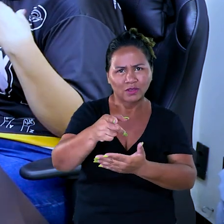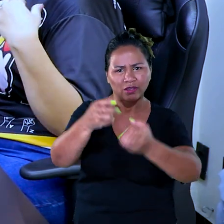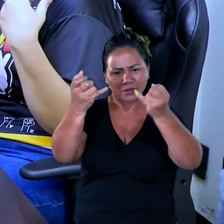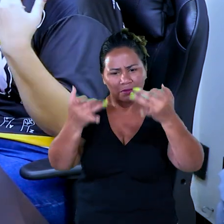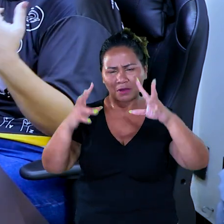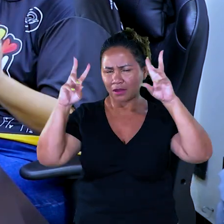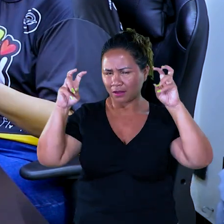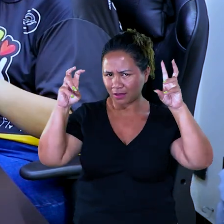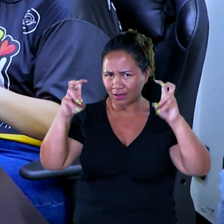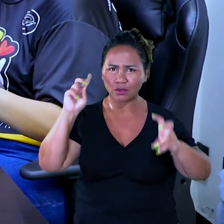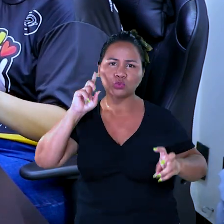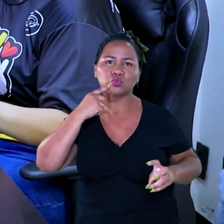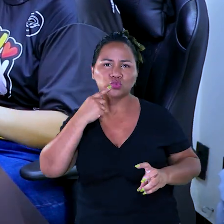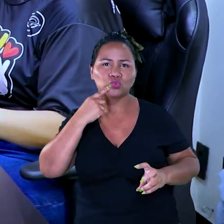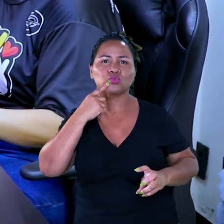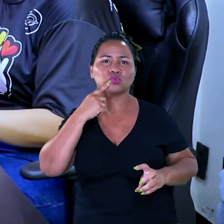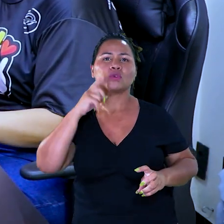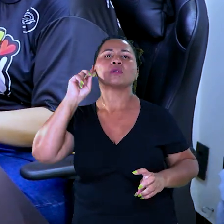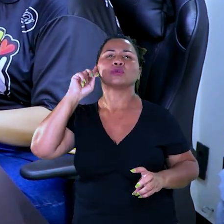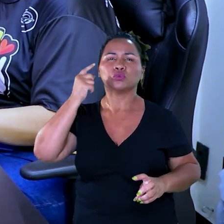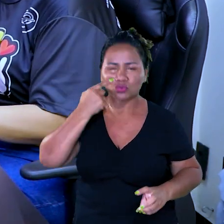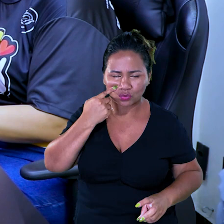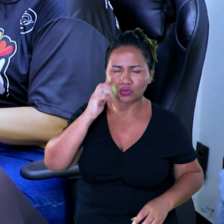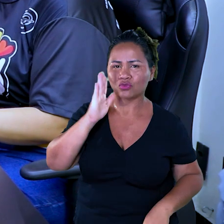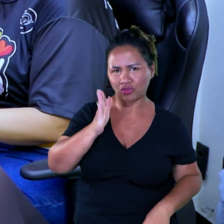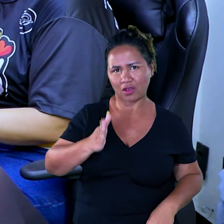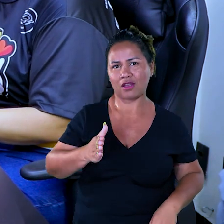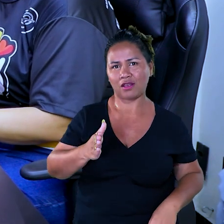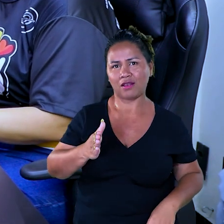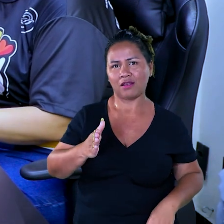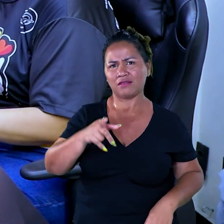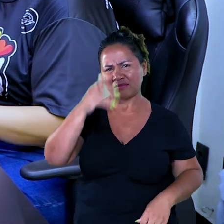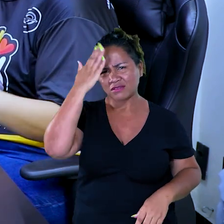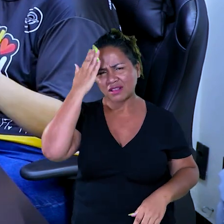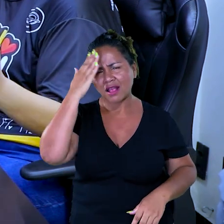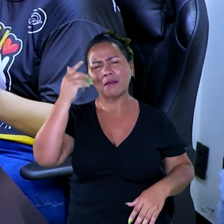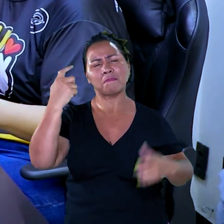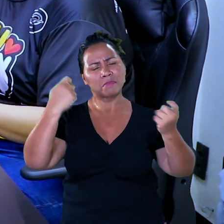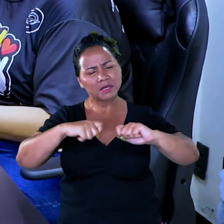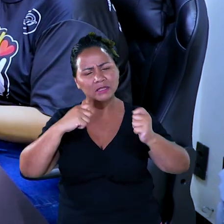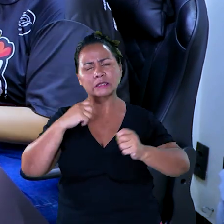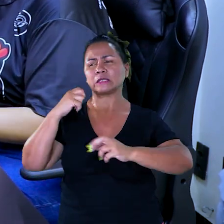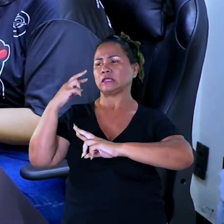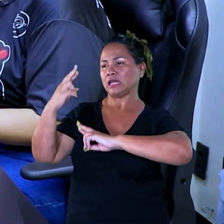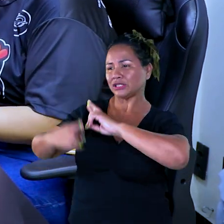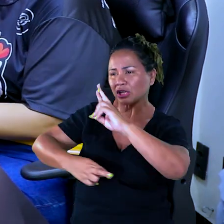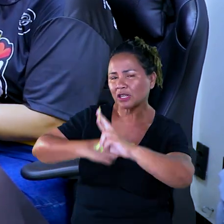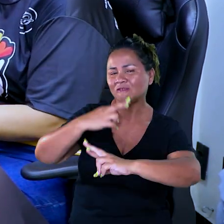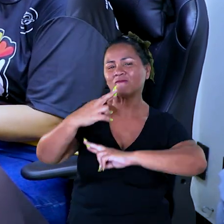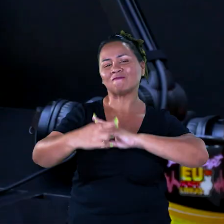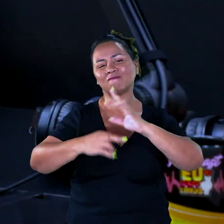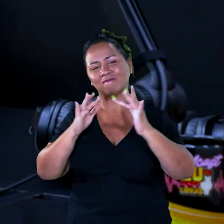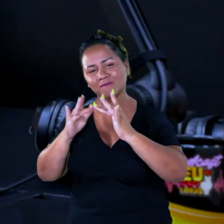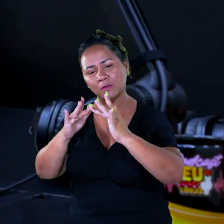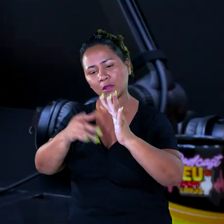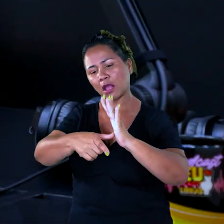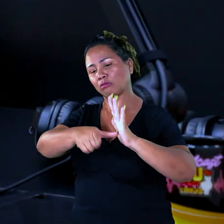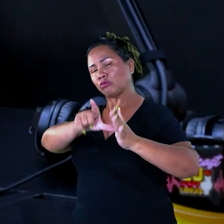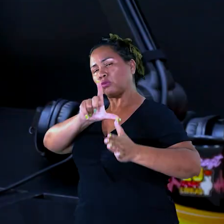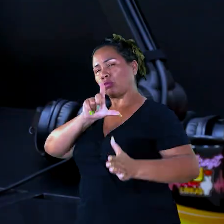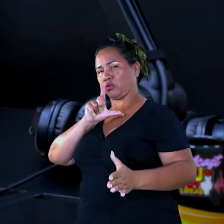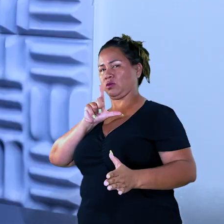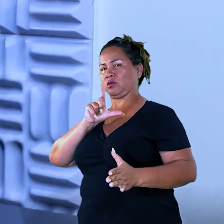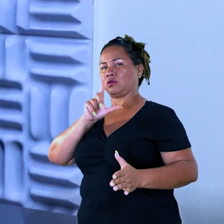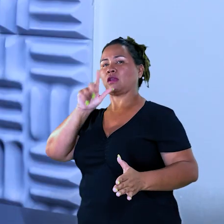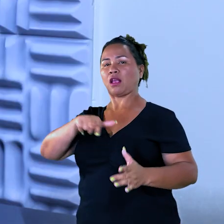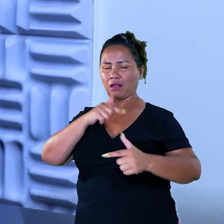intimidade, de uma confiança. Não é qualquer pessoa para qualquer trabalho, não é, né? Então, que Um bom que trabalho você extremamente